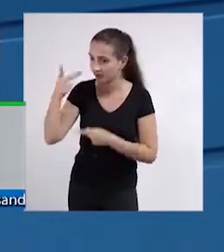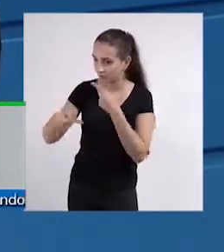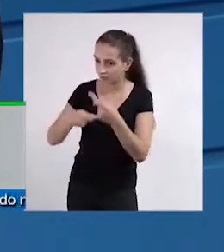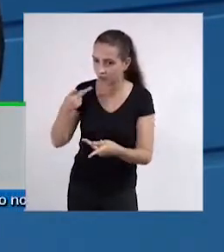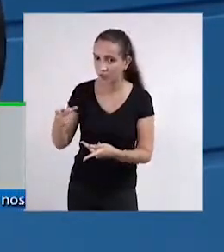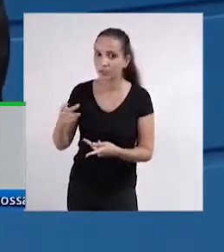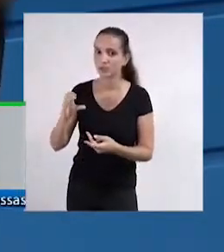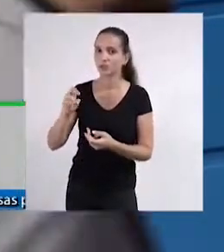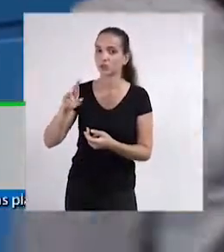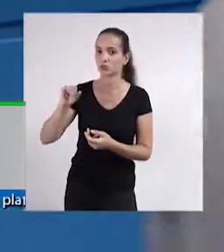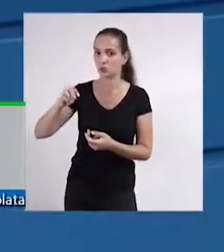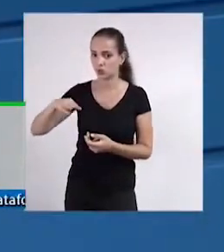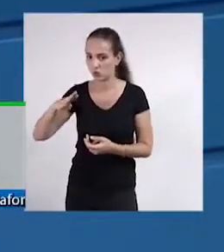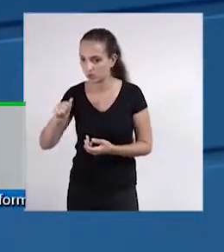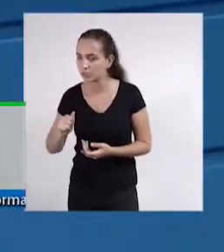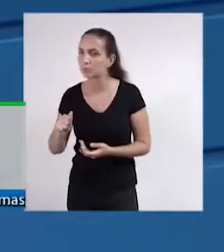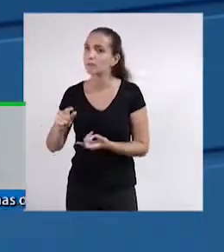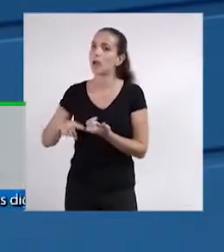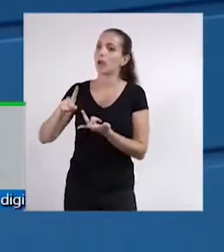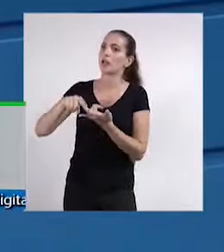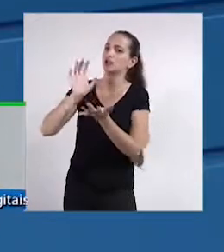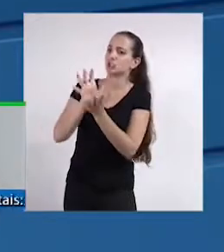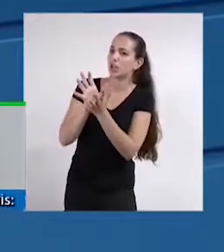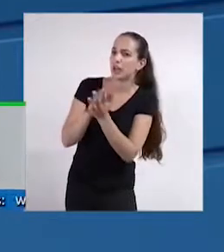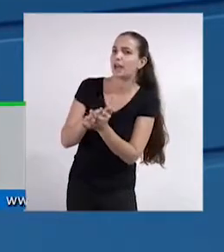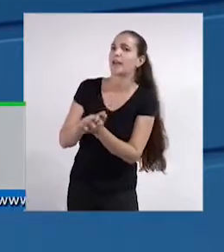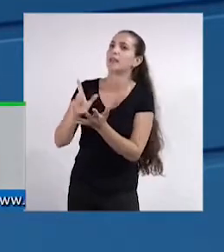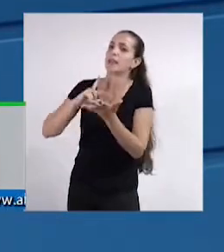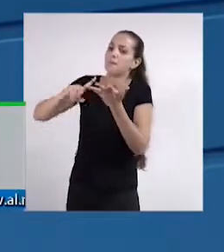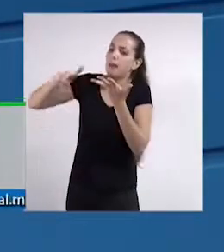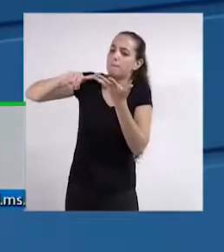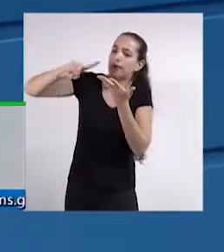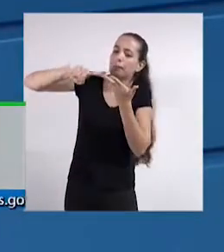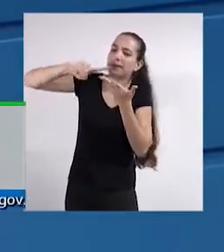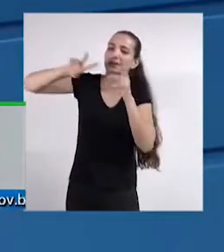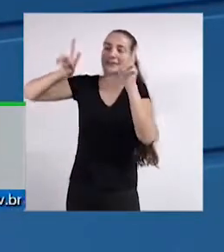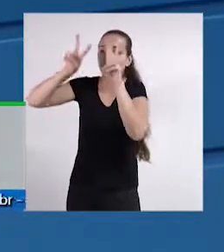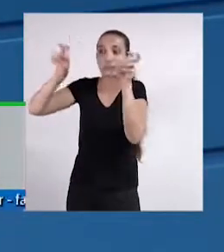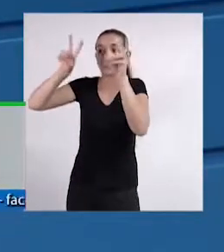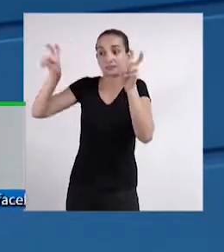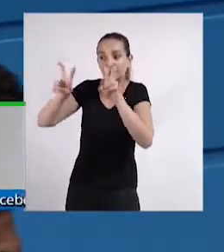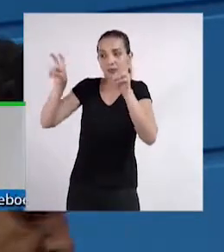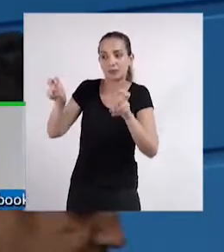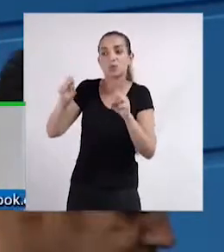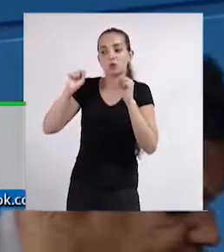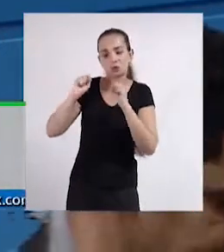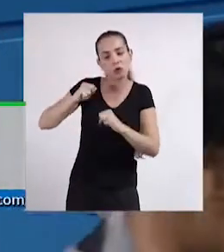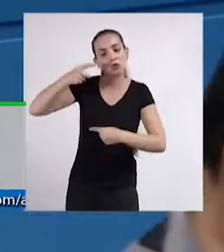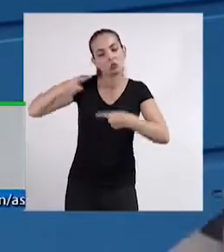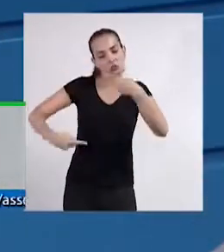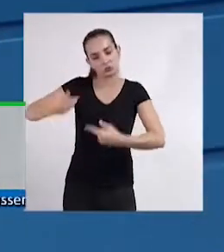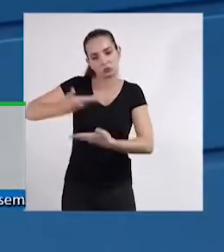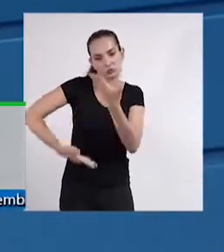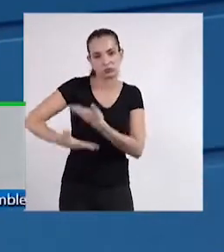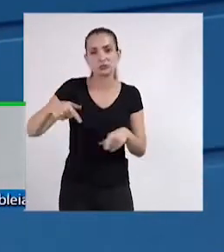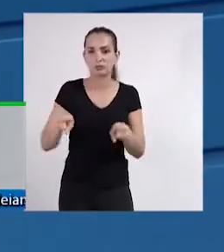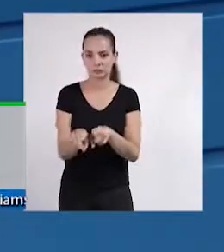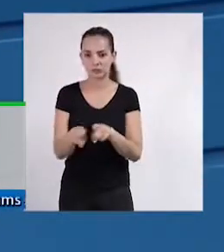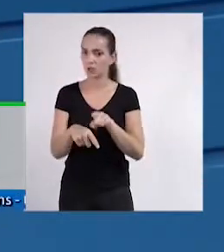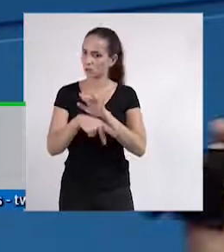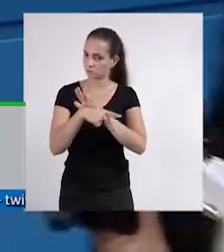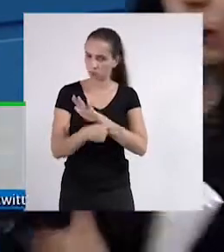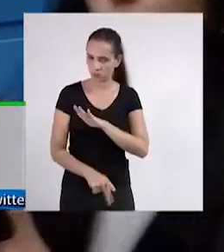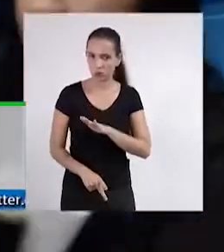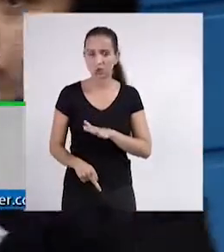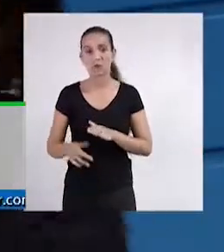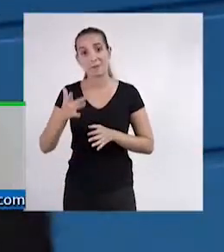do deputado Lídio. Tudo isso são questões que podem ser implementadas, inclusive com relação ao pescador profissional.